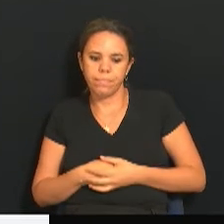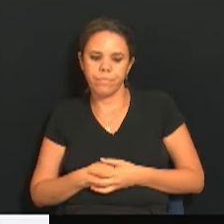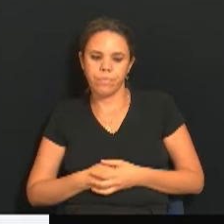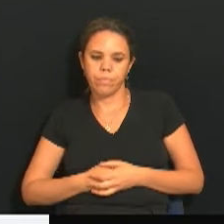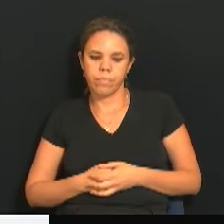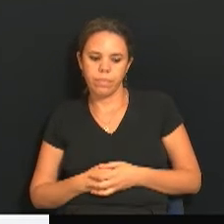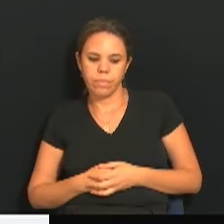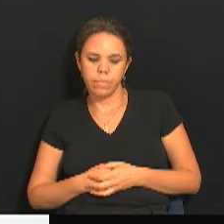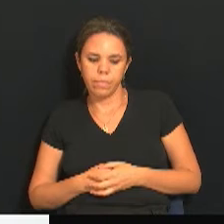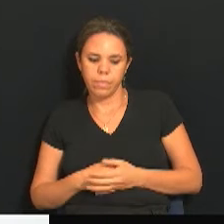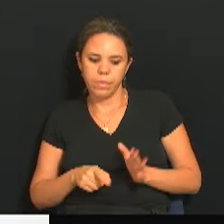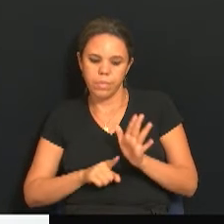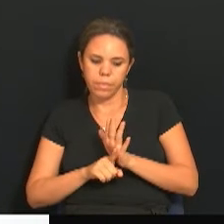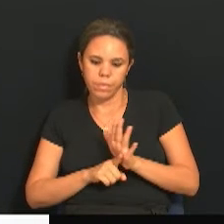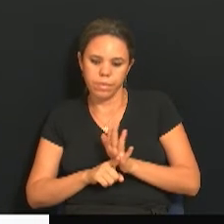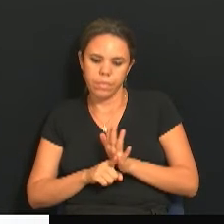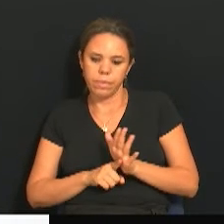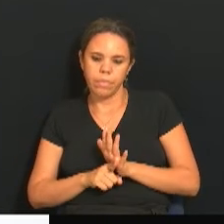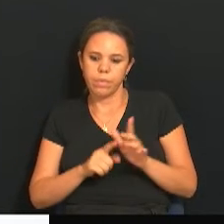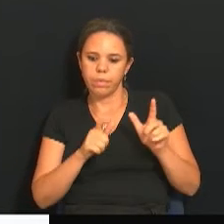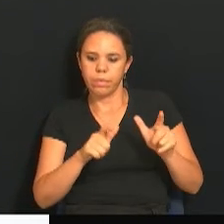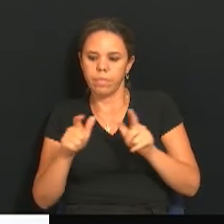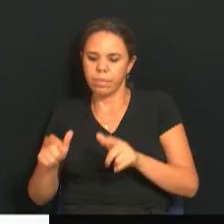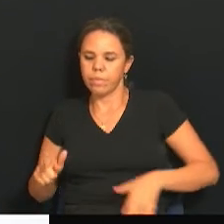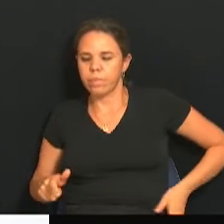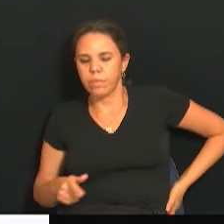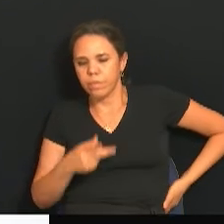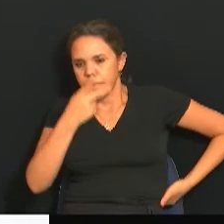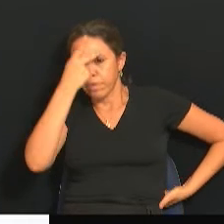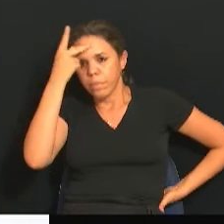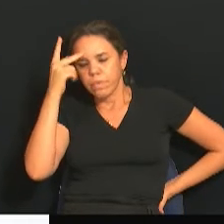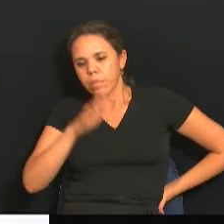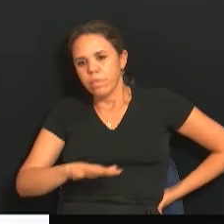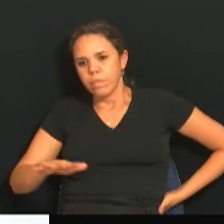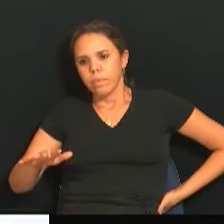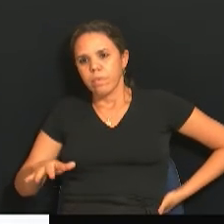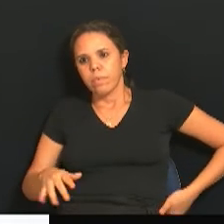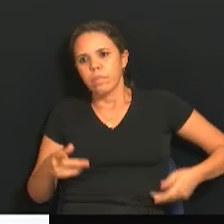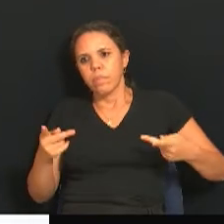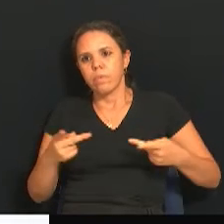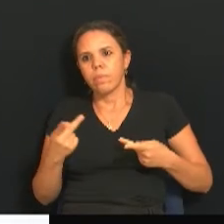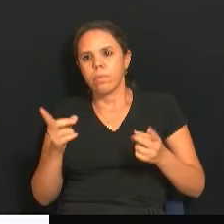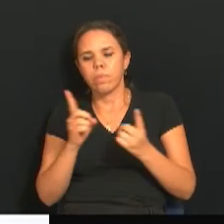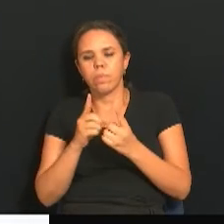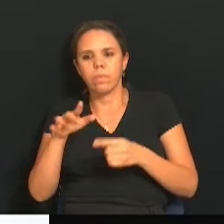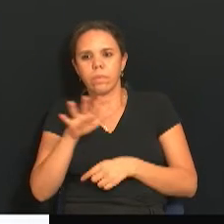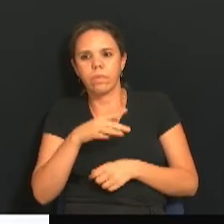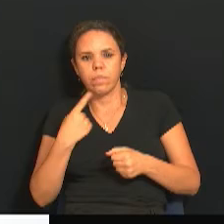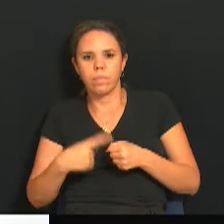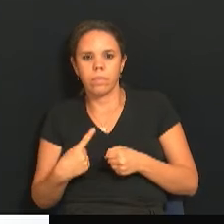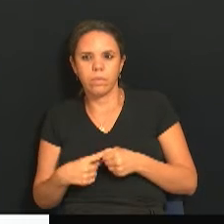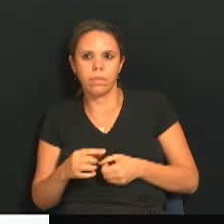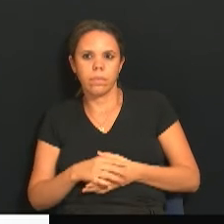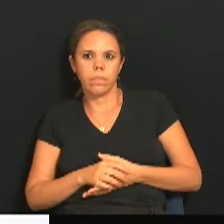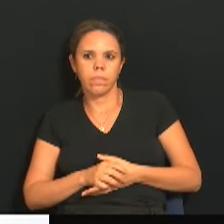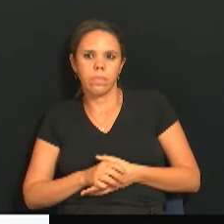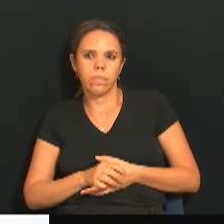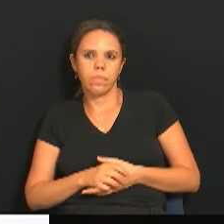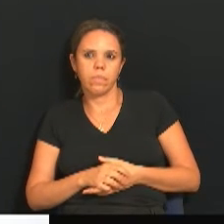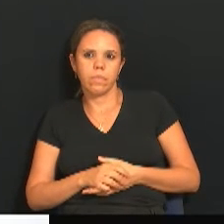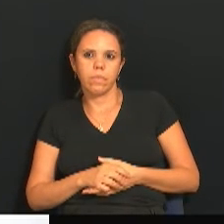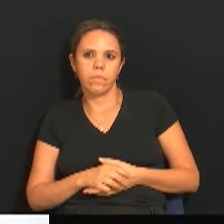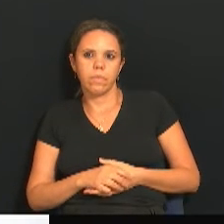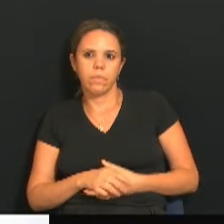de indicar lugares, pessoas, acionar outros serviços da municipalidade. Então, a gente tem feito